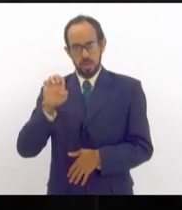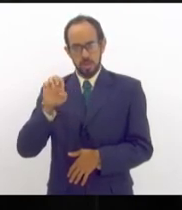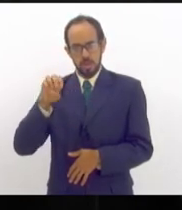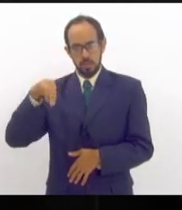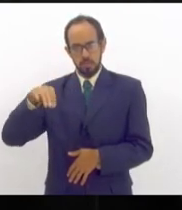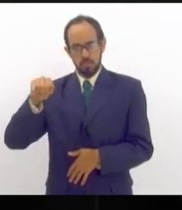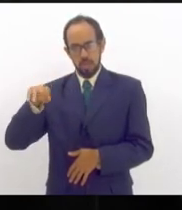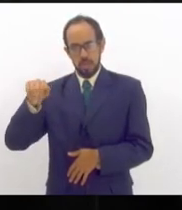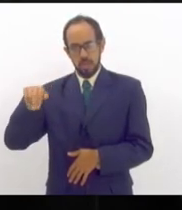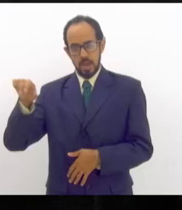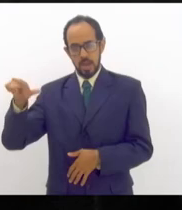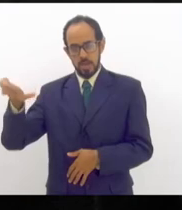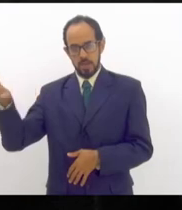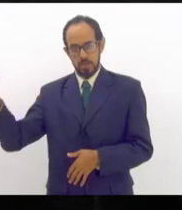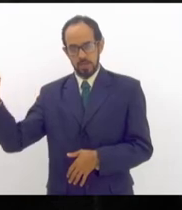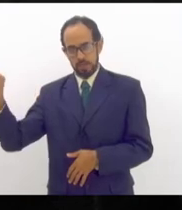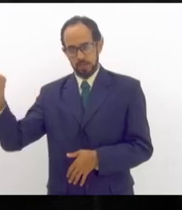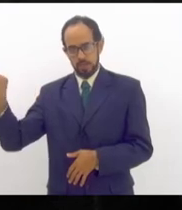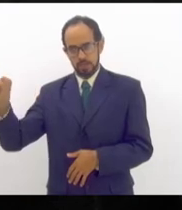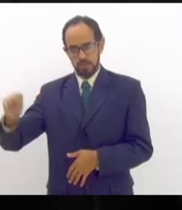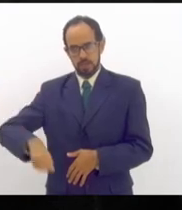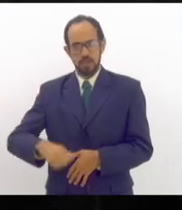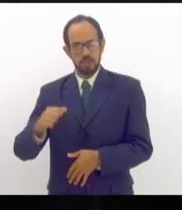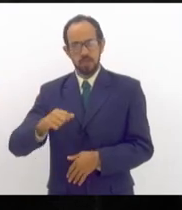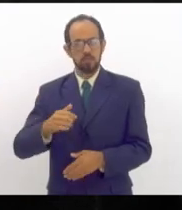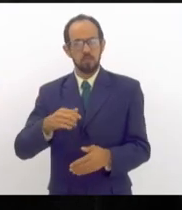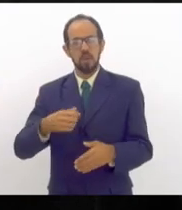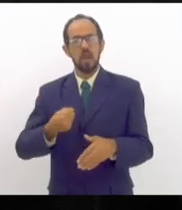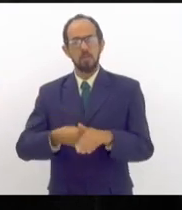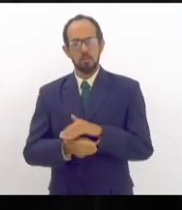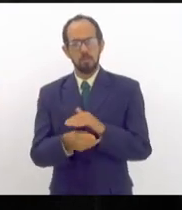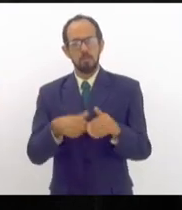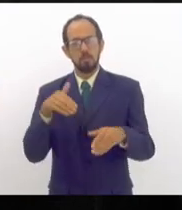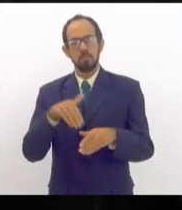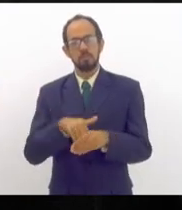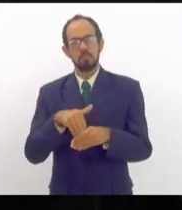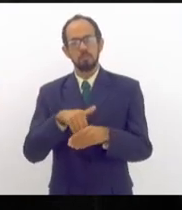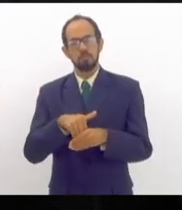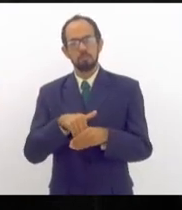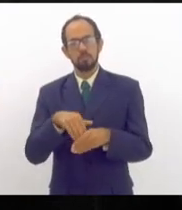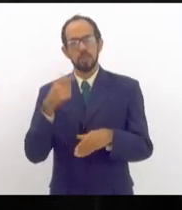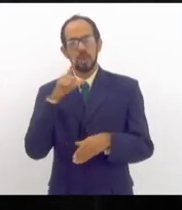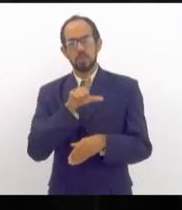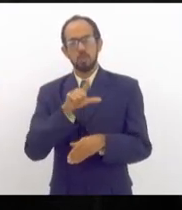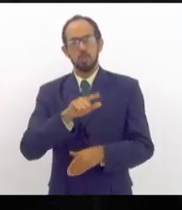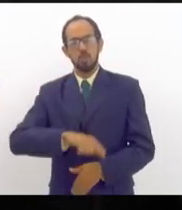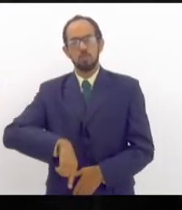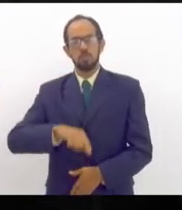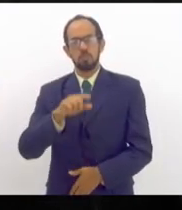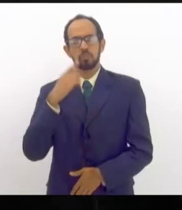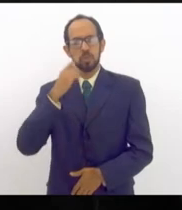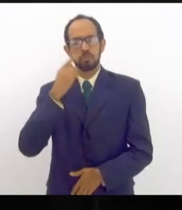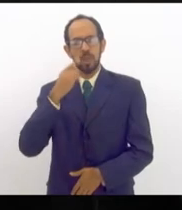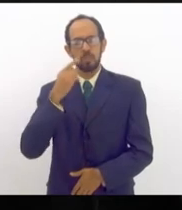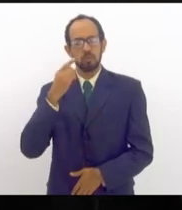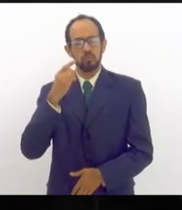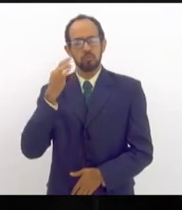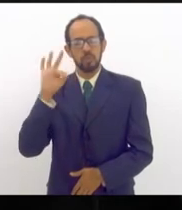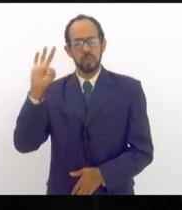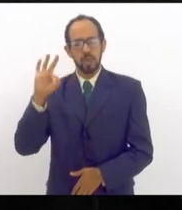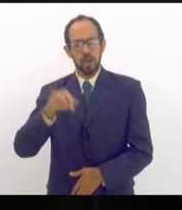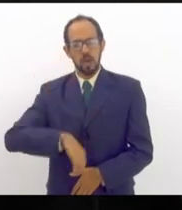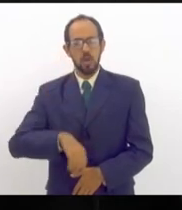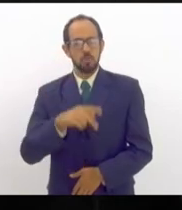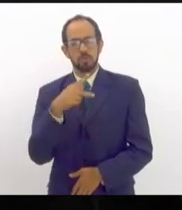federal por Goiás de memória pelo PSDB e foi catado